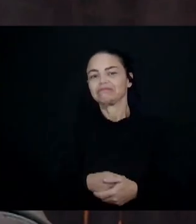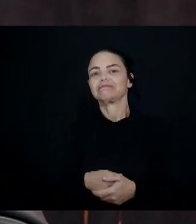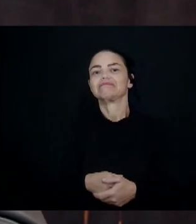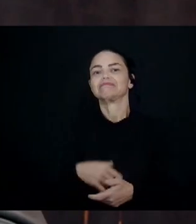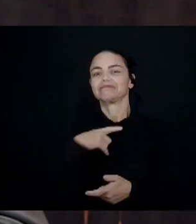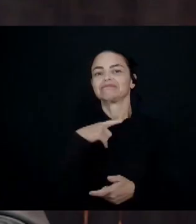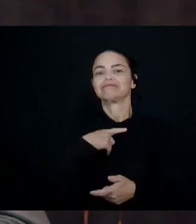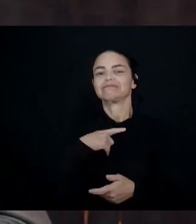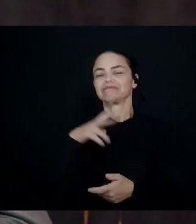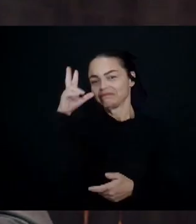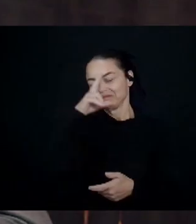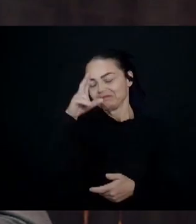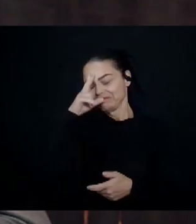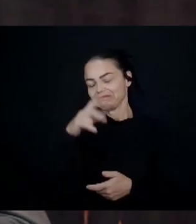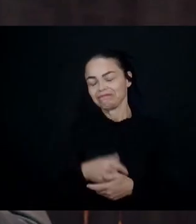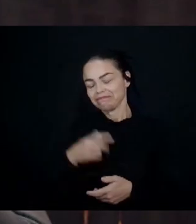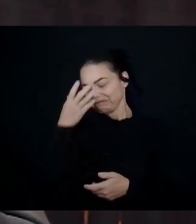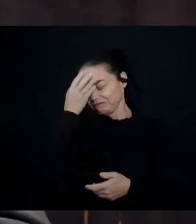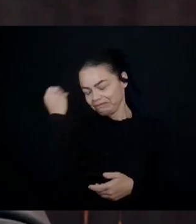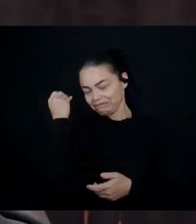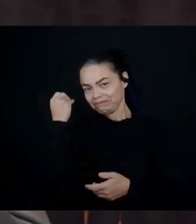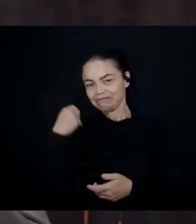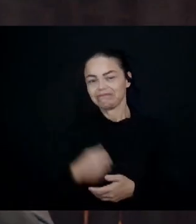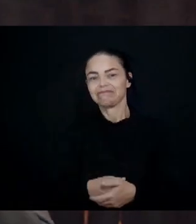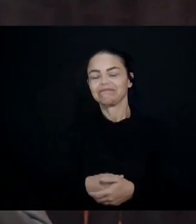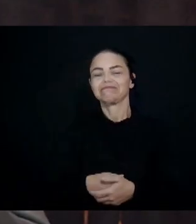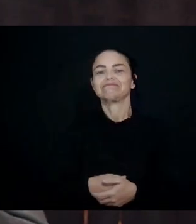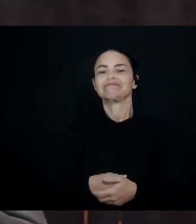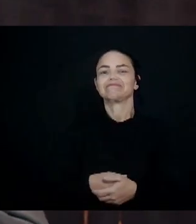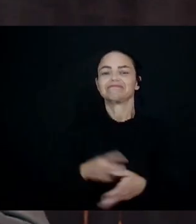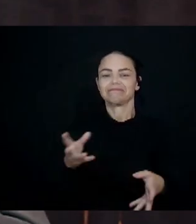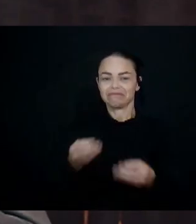memórias que ficam esquecidas, né? E aí a gente traz isso à